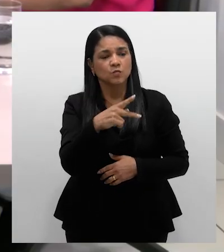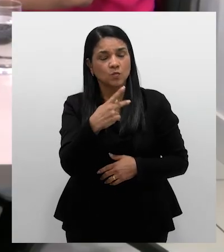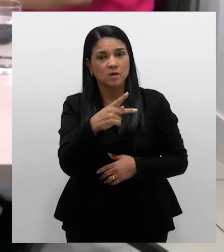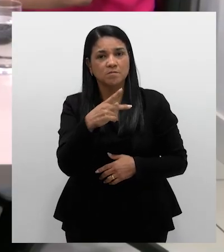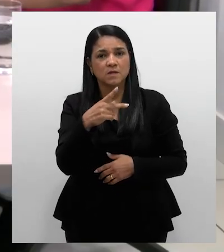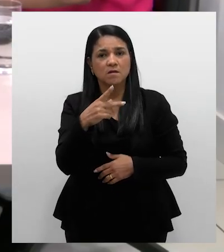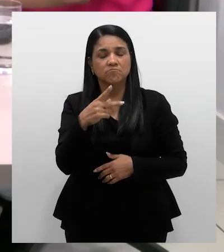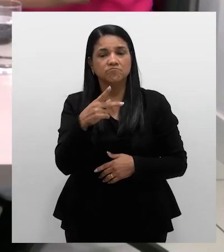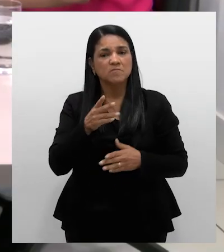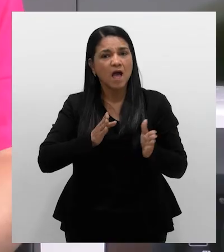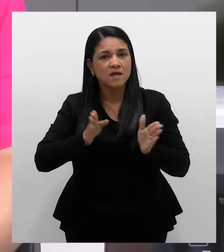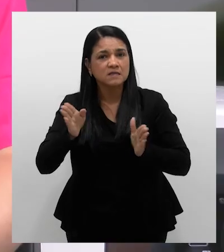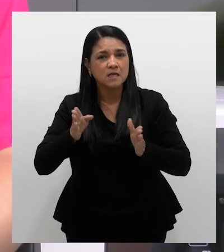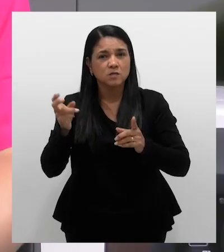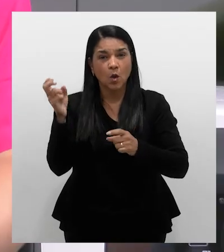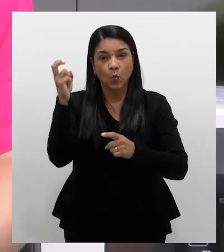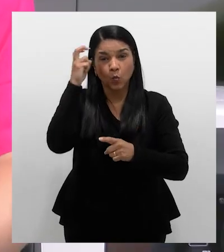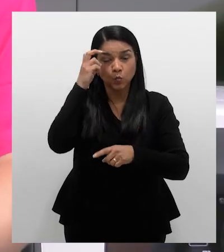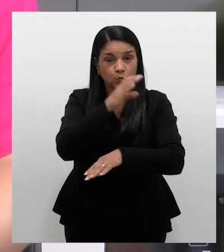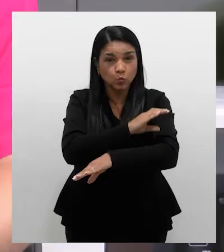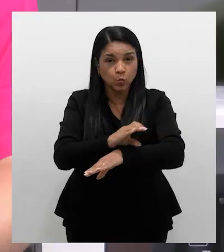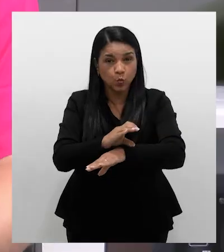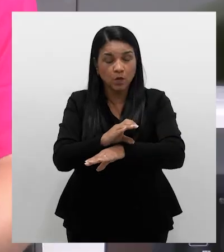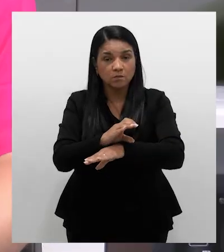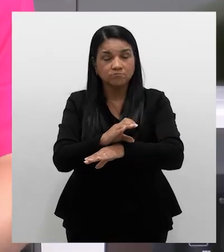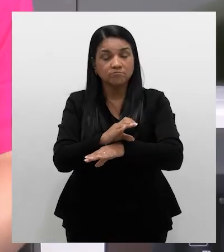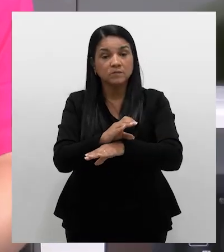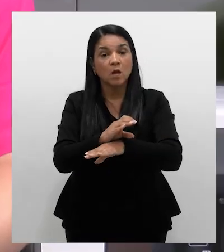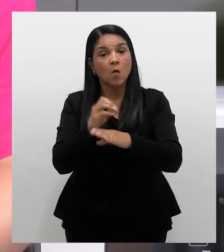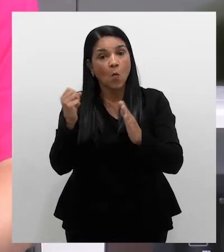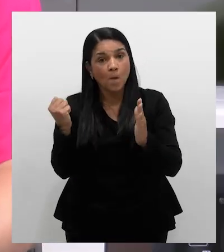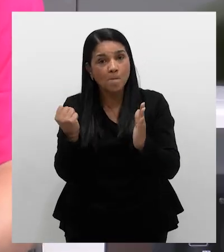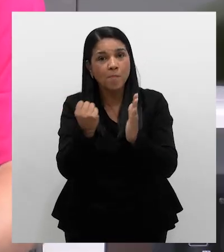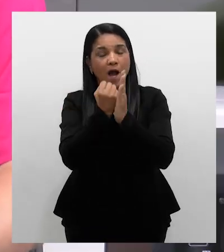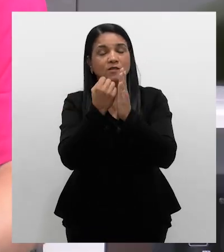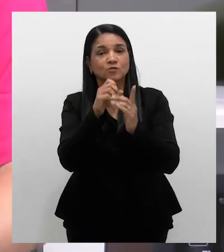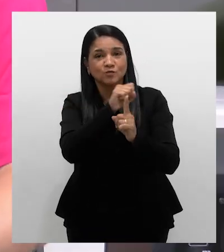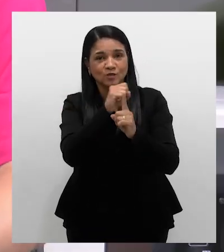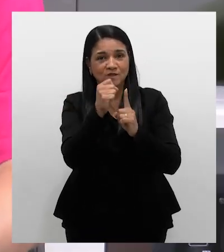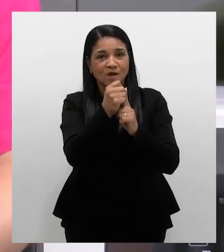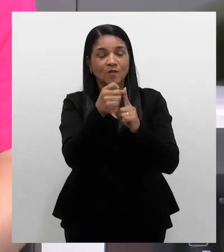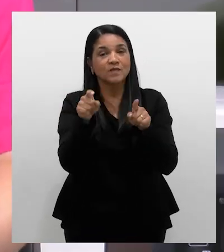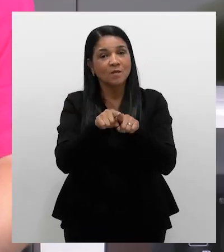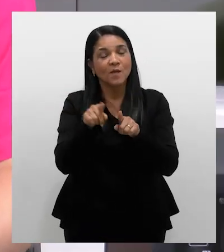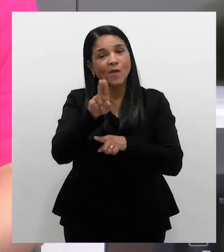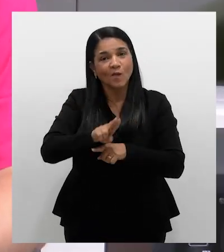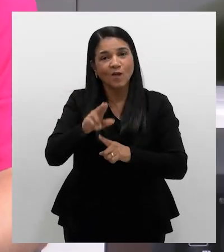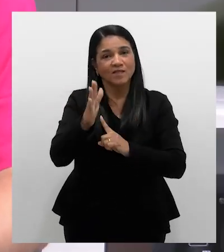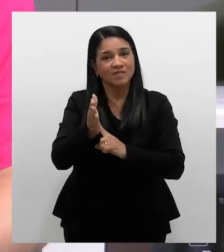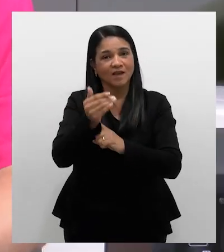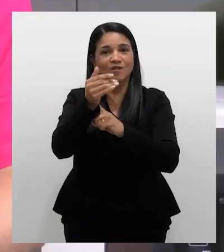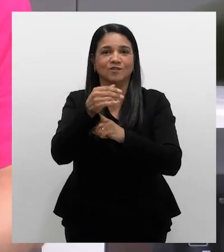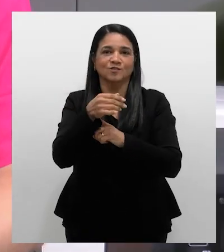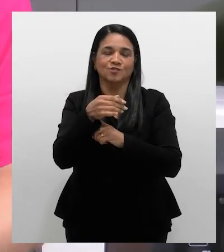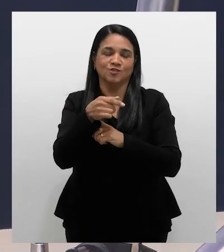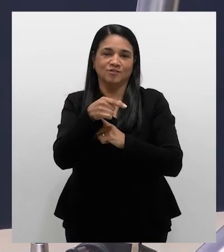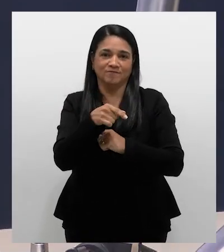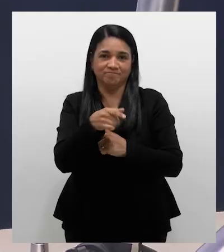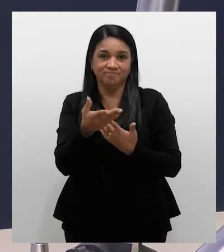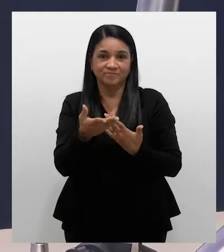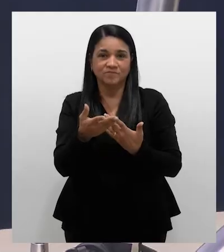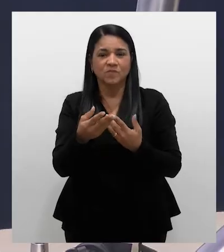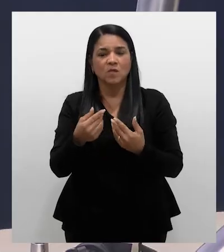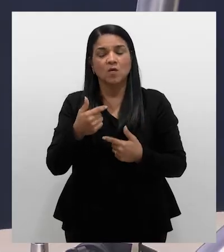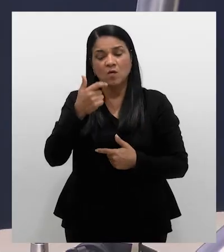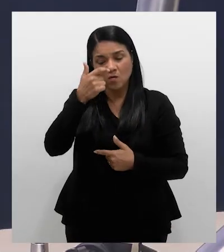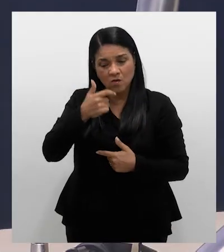promover o acesso à cultura, causando esse impacto social e usando a tecnologia que você conhece? Sim,